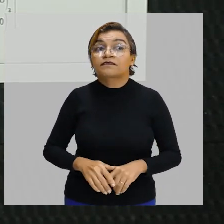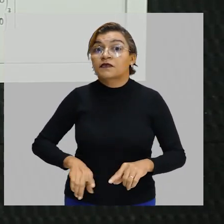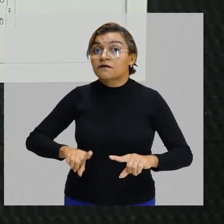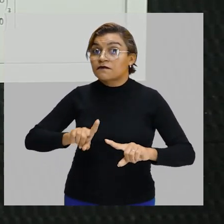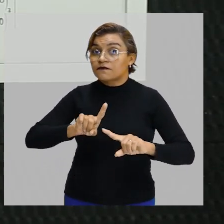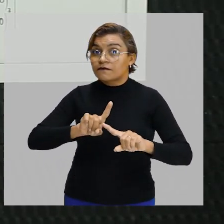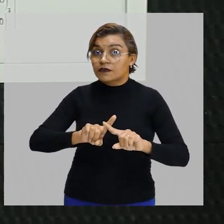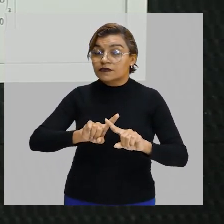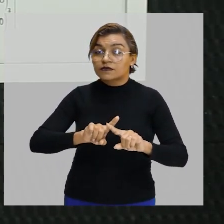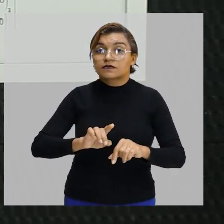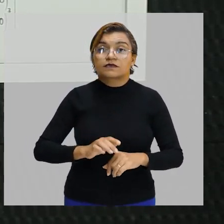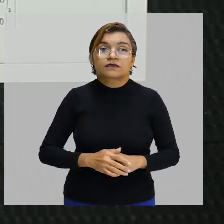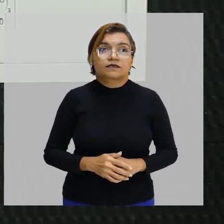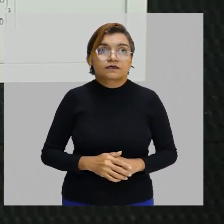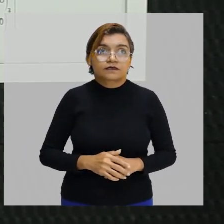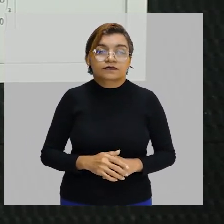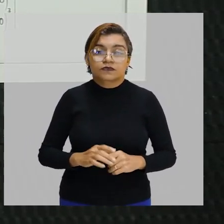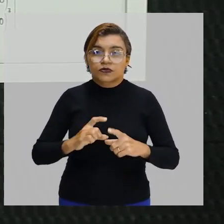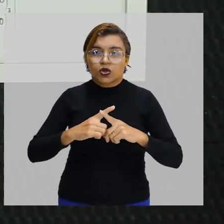Vezes o log